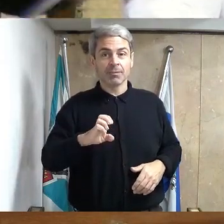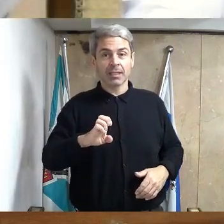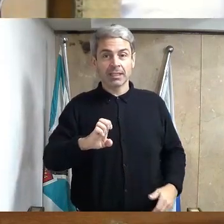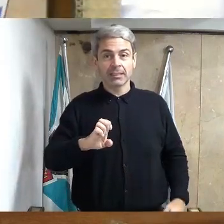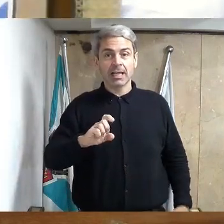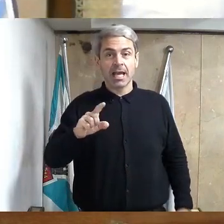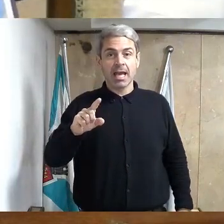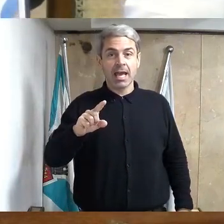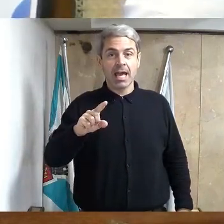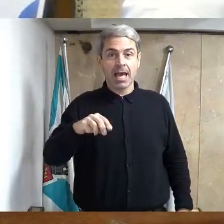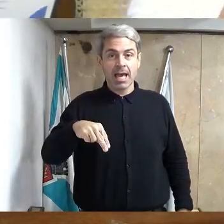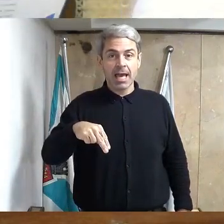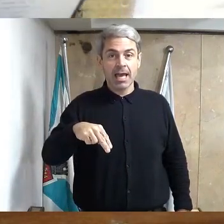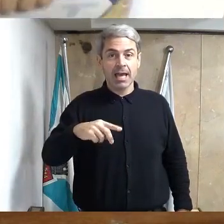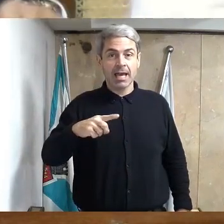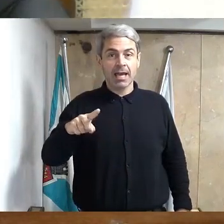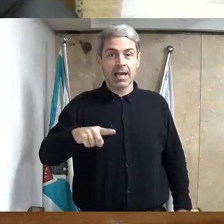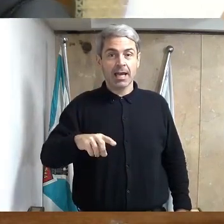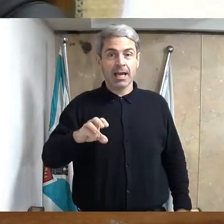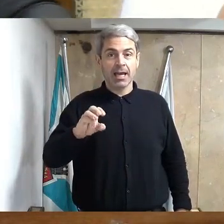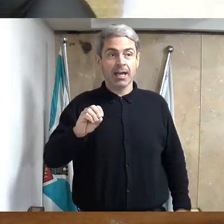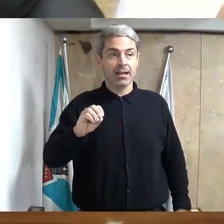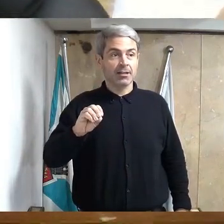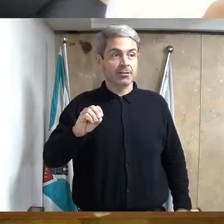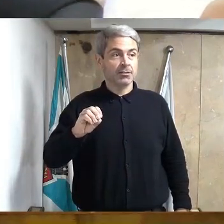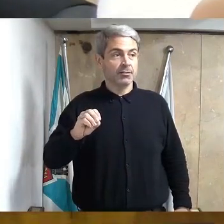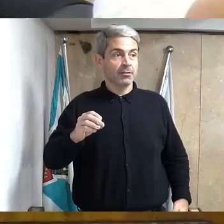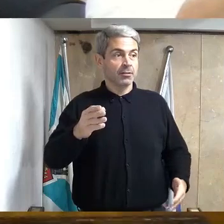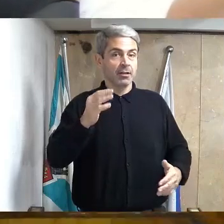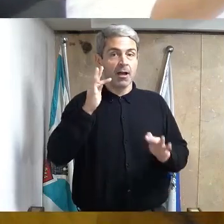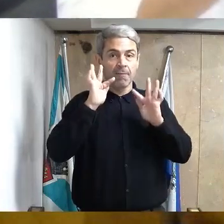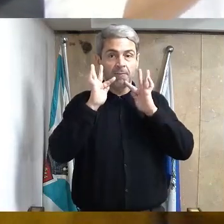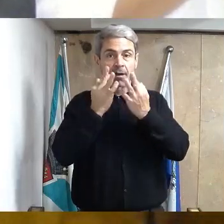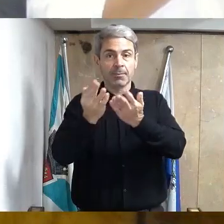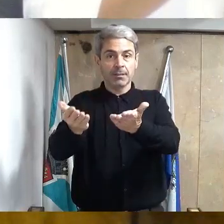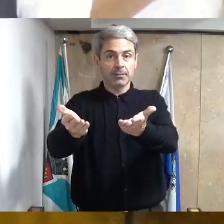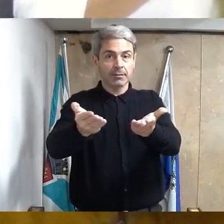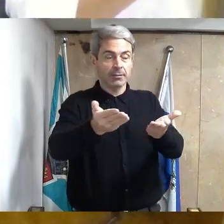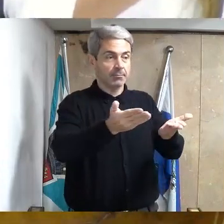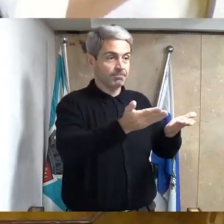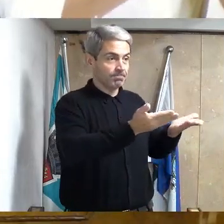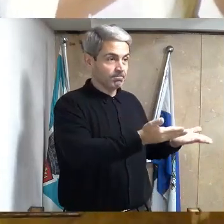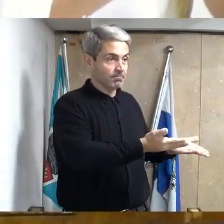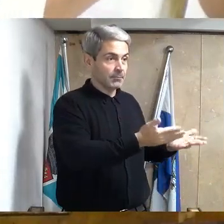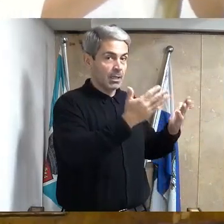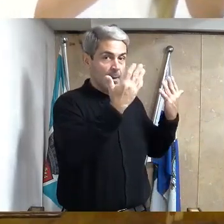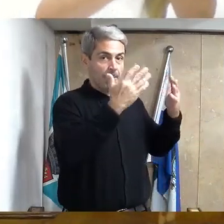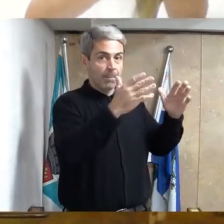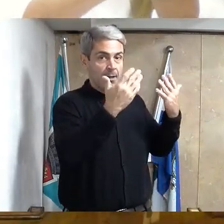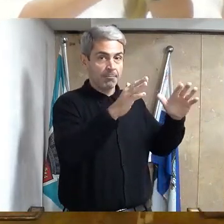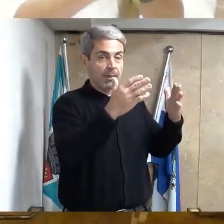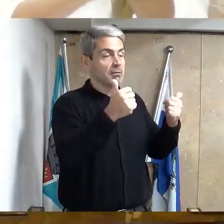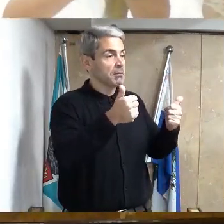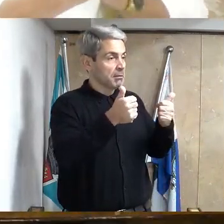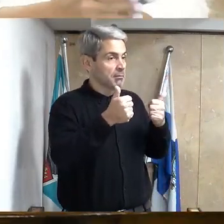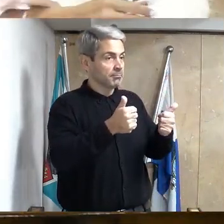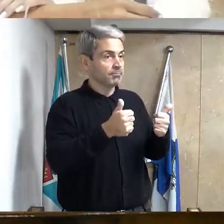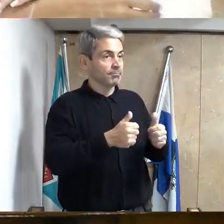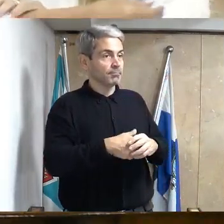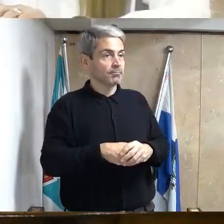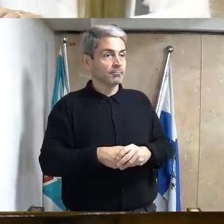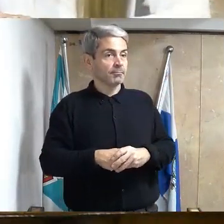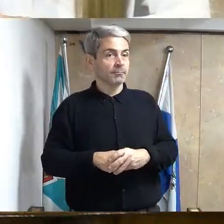Enzo? Gostaria de chamar toda a família aqui à frente e parabenizar esse vovozão, Cláudio Tomás. Vamos lá